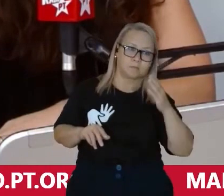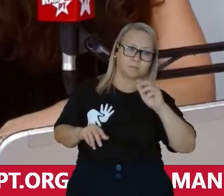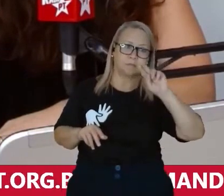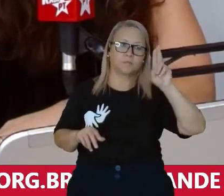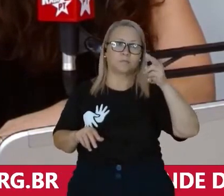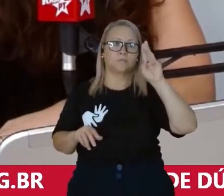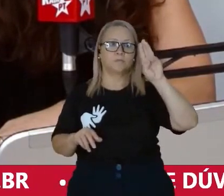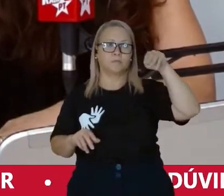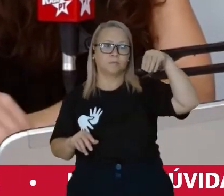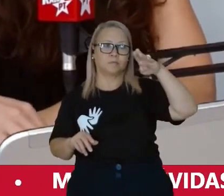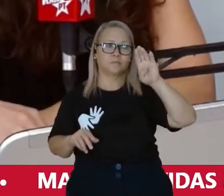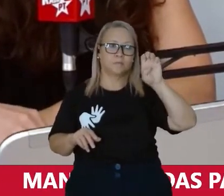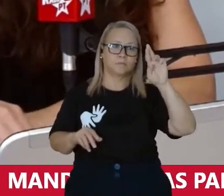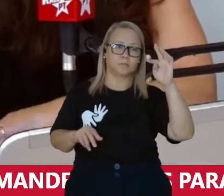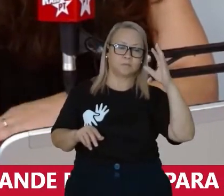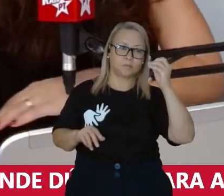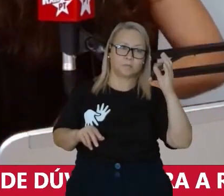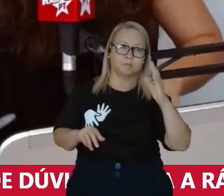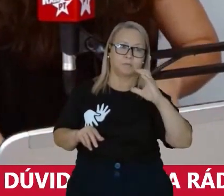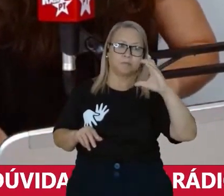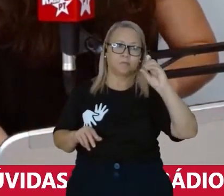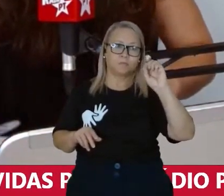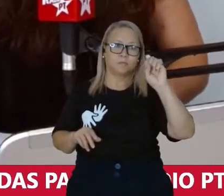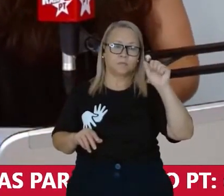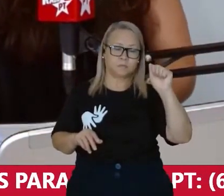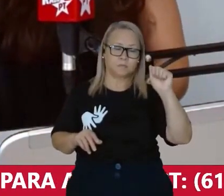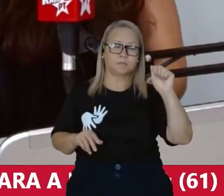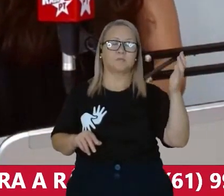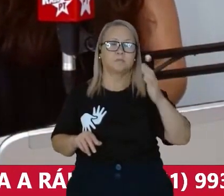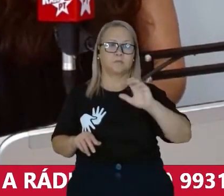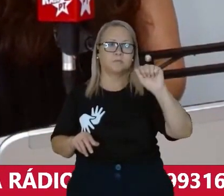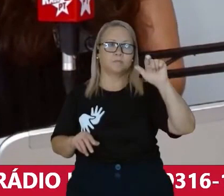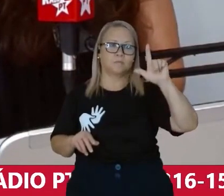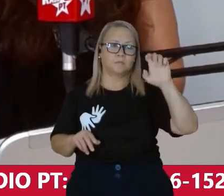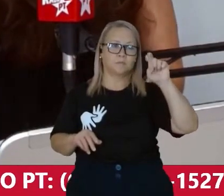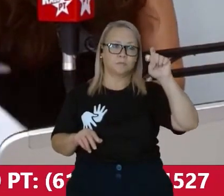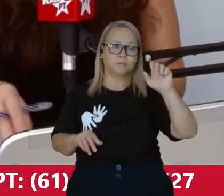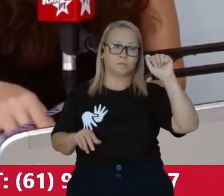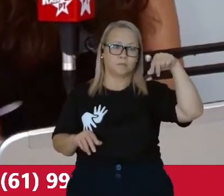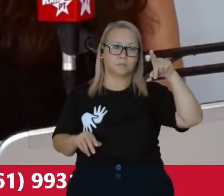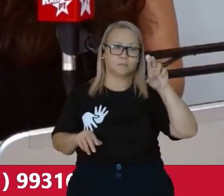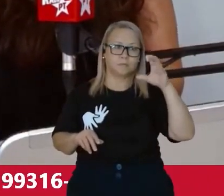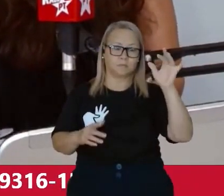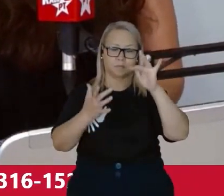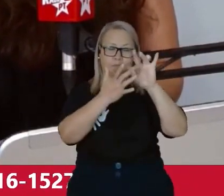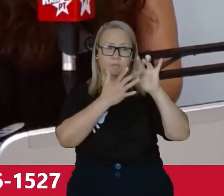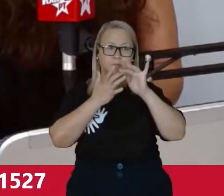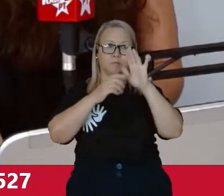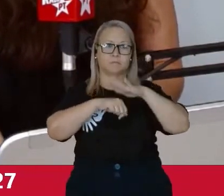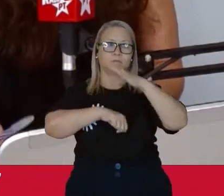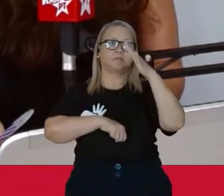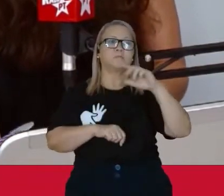Vieira, o Randolph, Humberto, o Alessandro e Rogério Carvalho são os que a gente conseguiu manter mais contato, mas assim, a gente